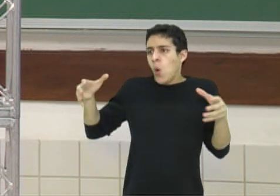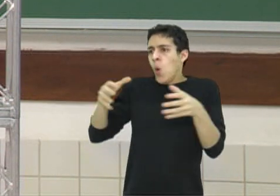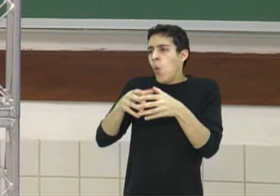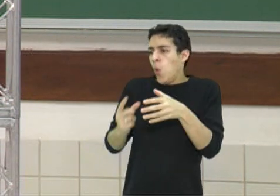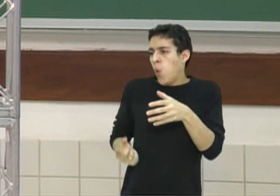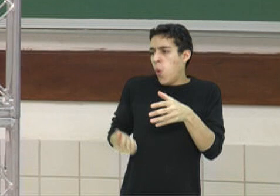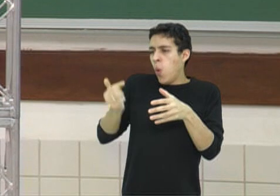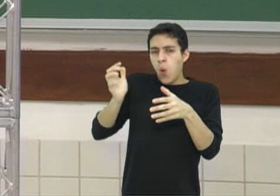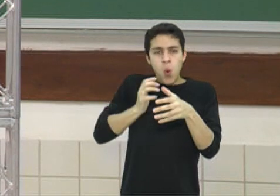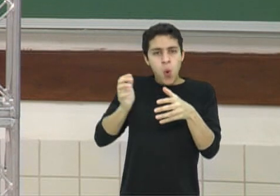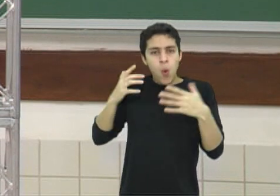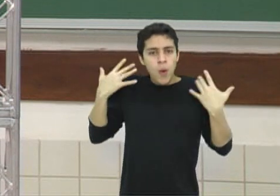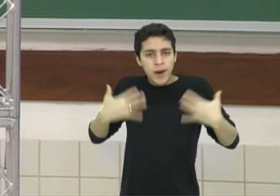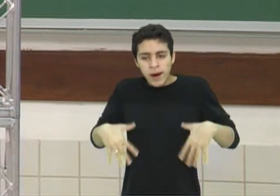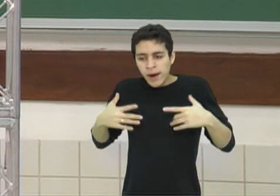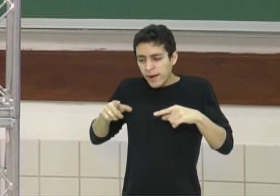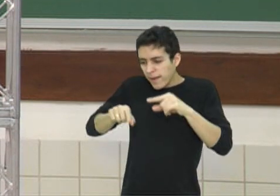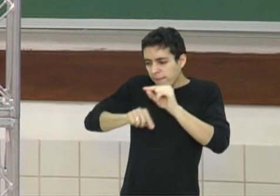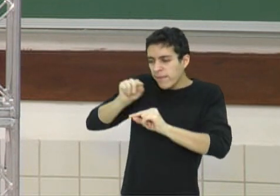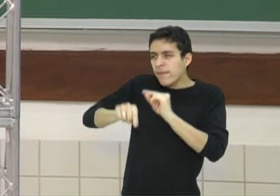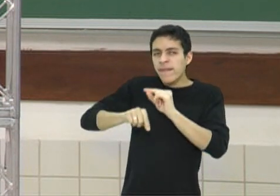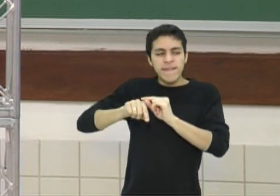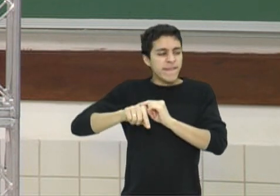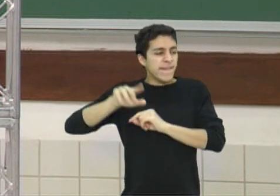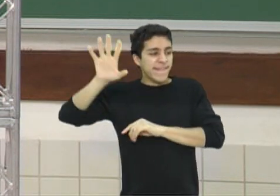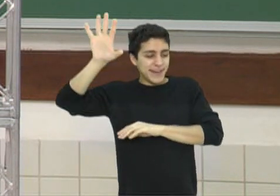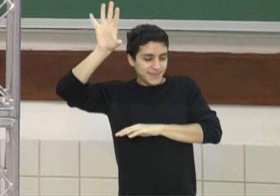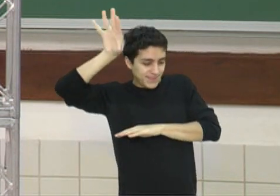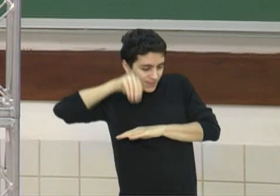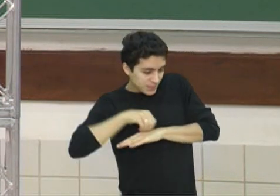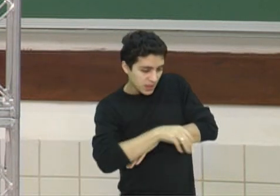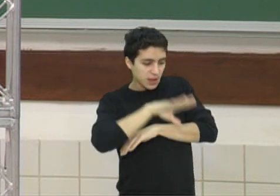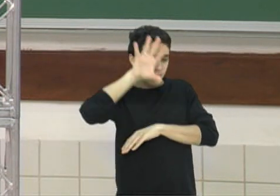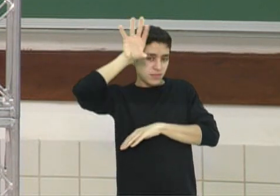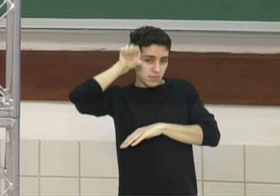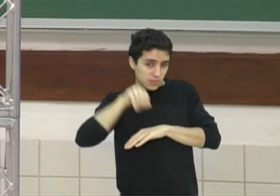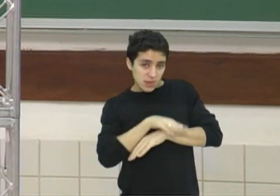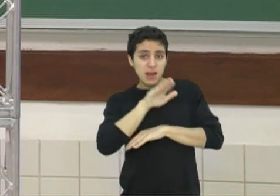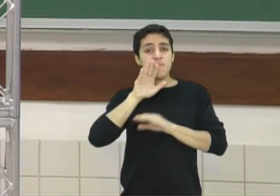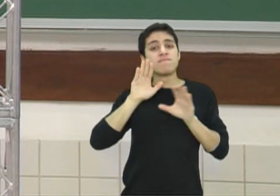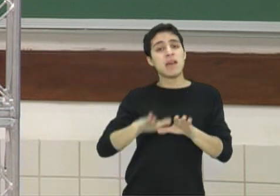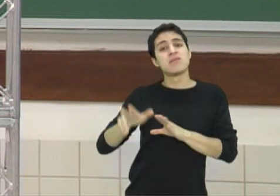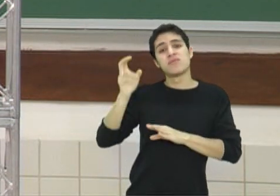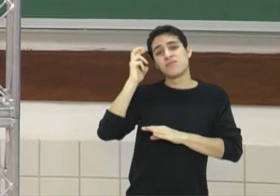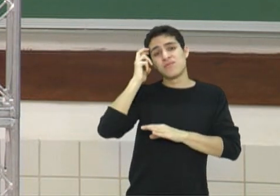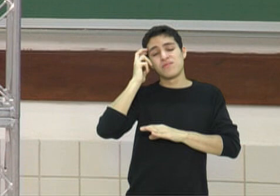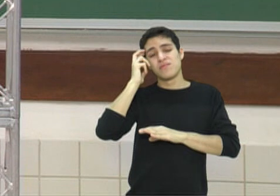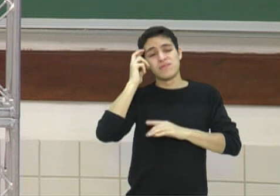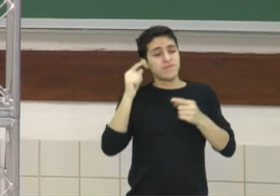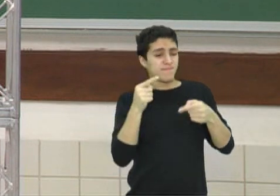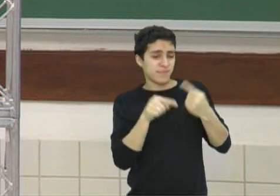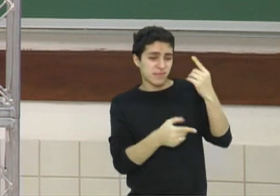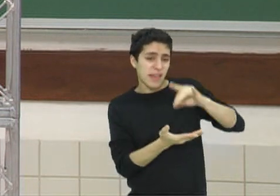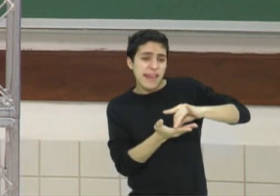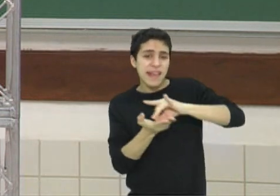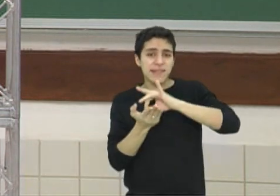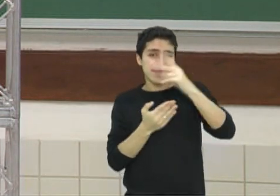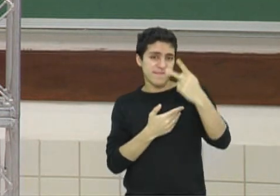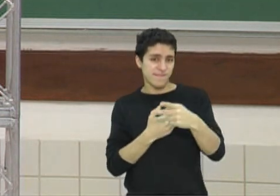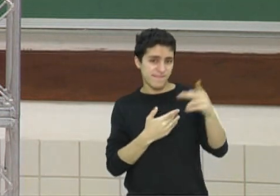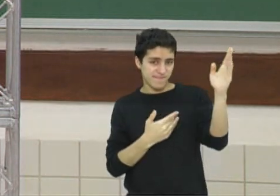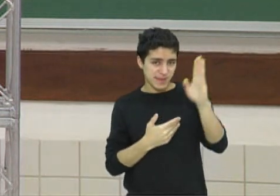alta burguesia trazia essa cultura para o Brasil, mas uma cultura diferenciada da realidade brasileira, que vamos ver agora.